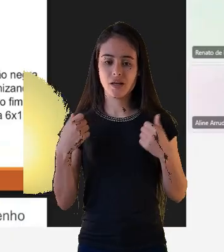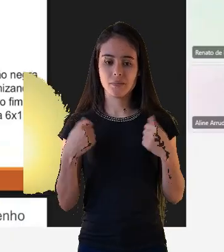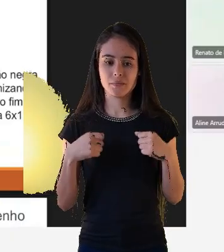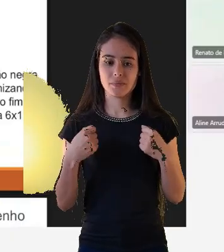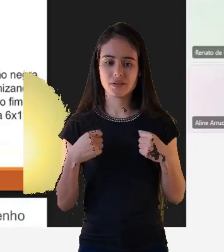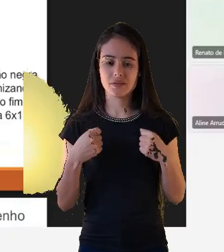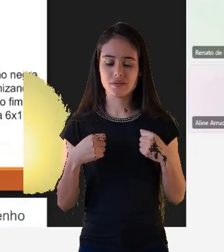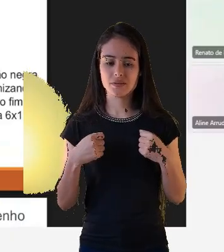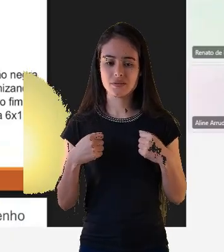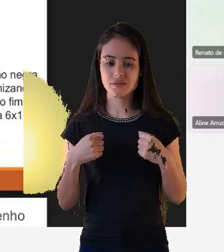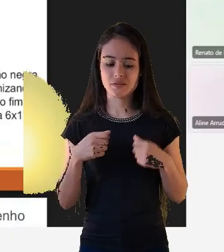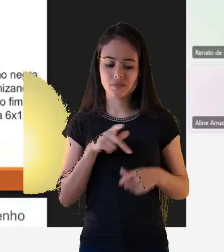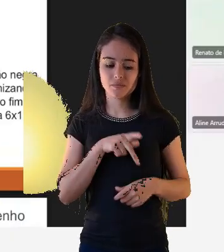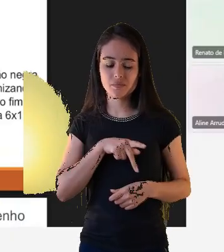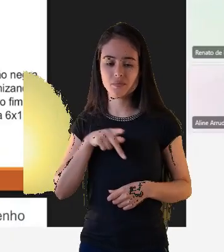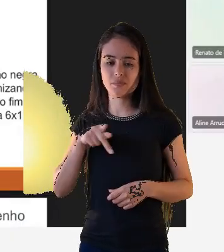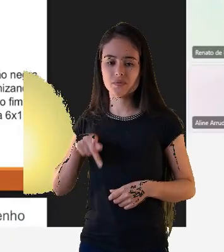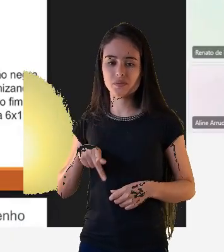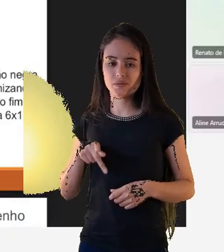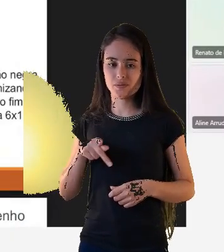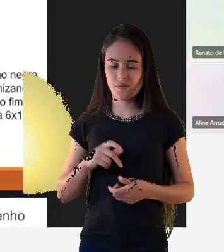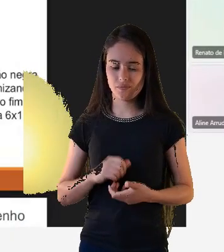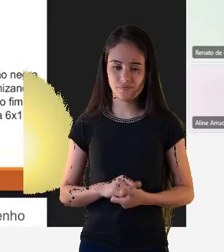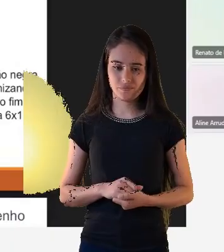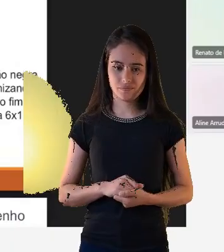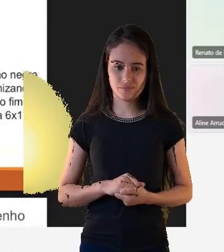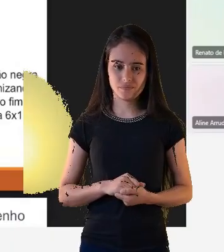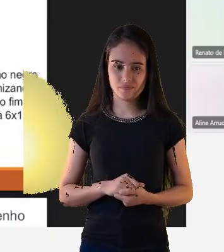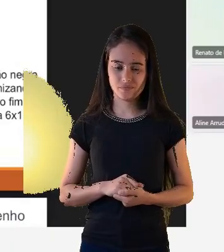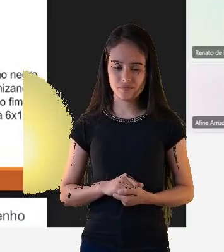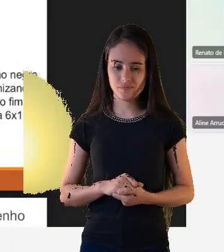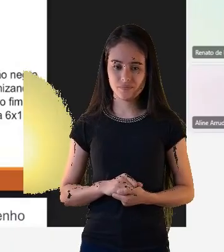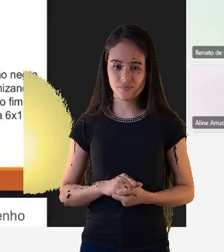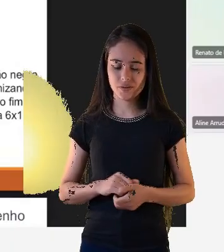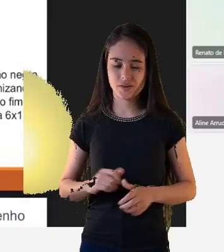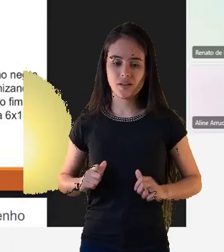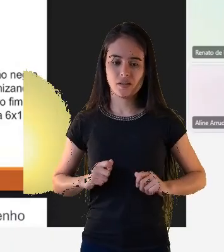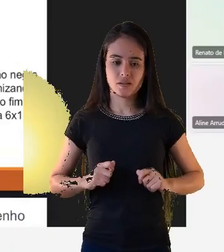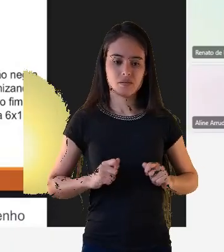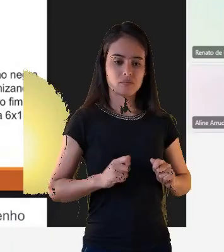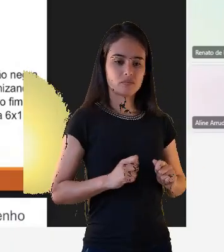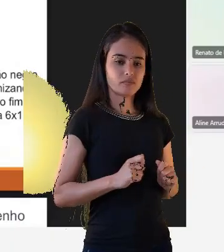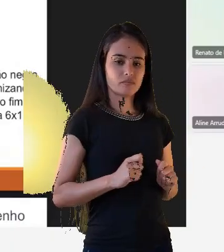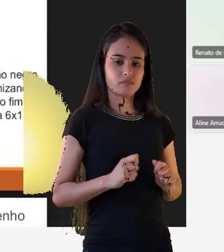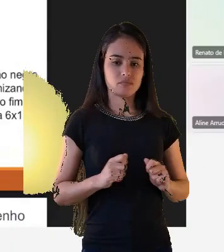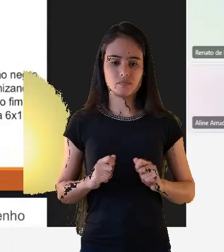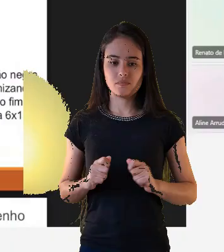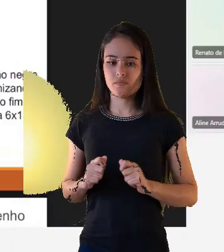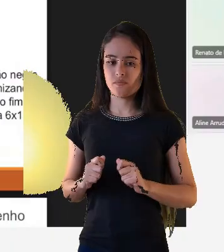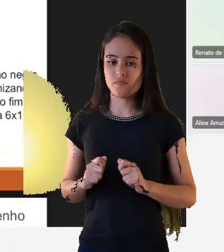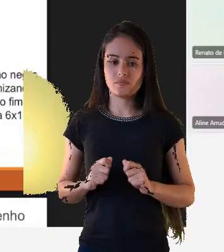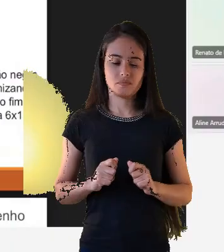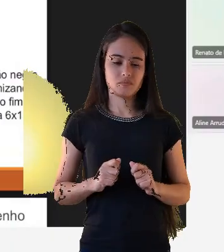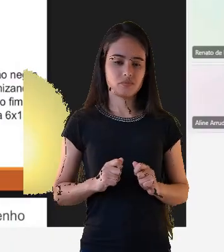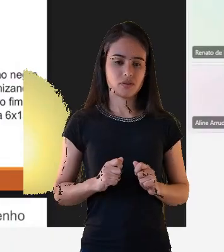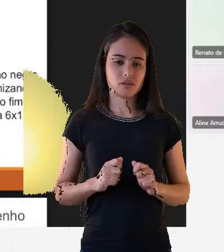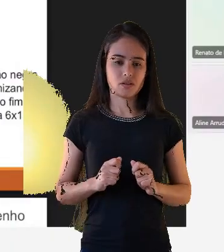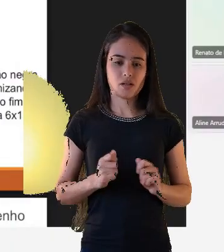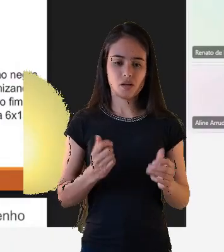Porque no crachá está lá escrito que eu sou docente, então eu coloco assim como se fosse assim um escudo meu, aquele